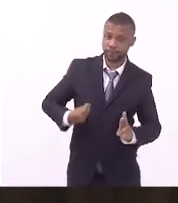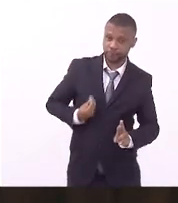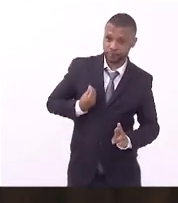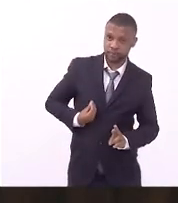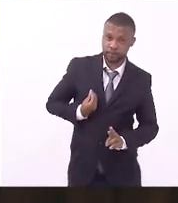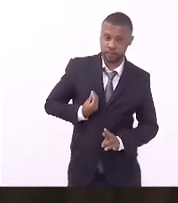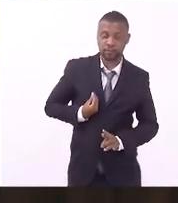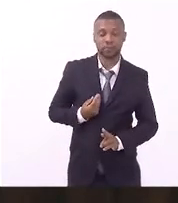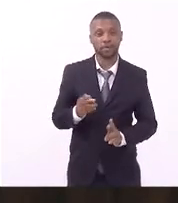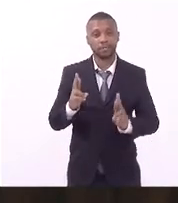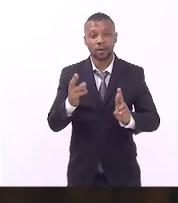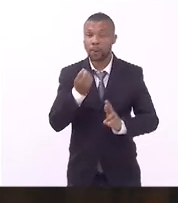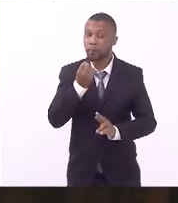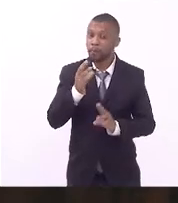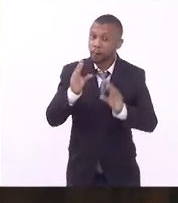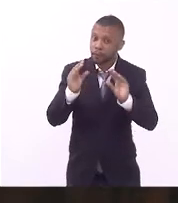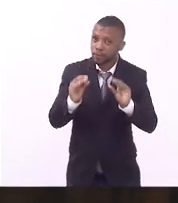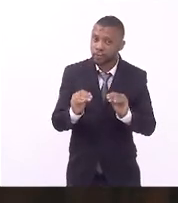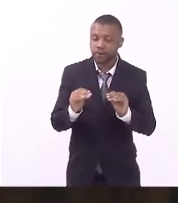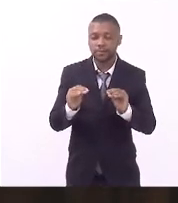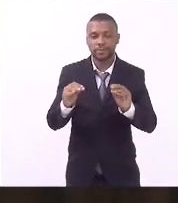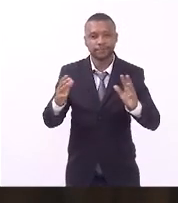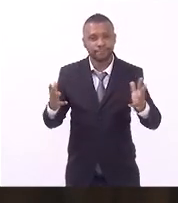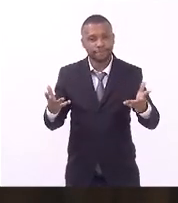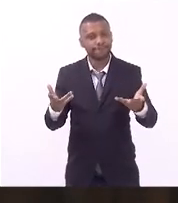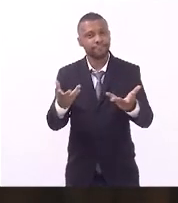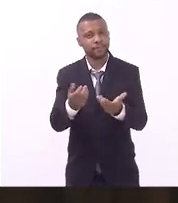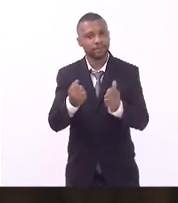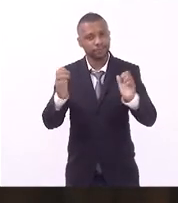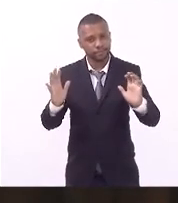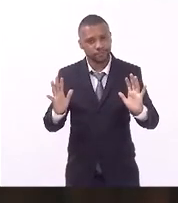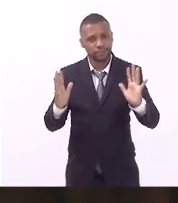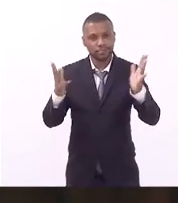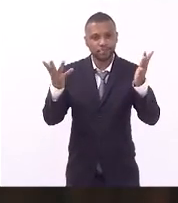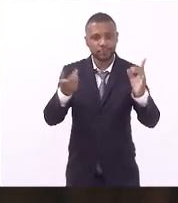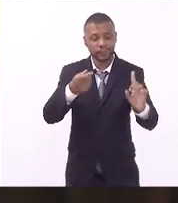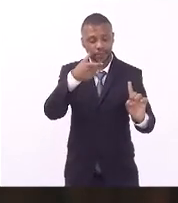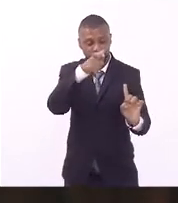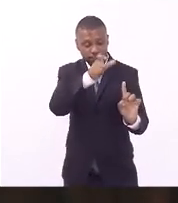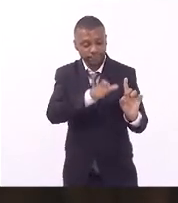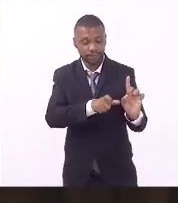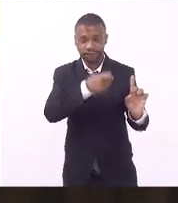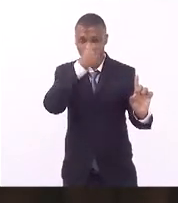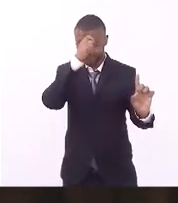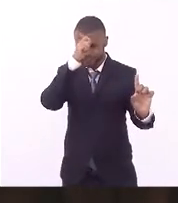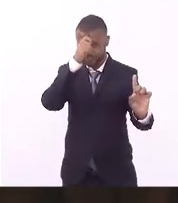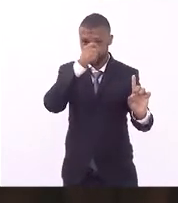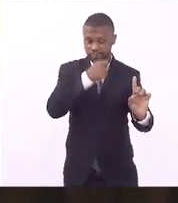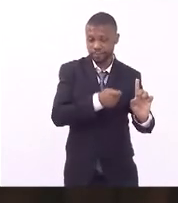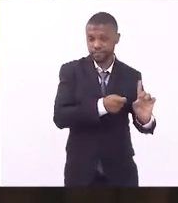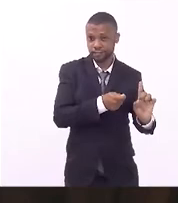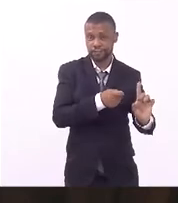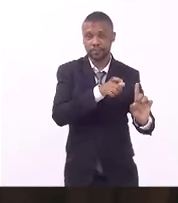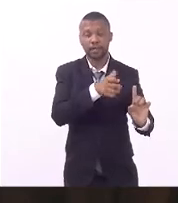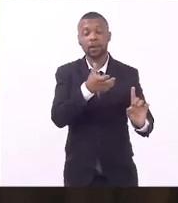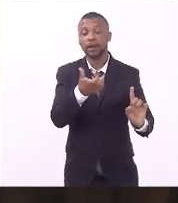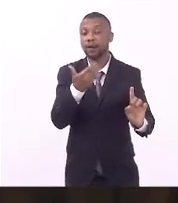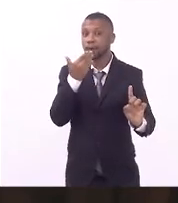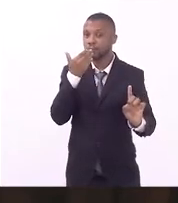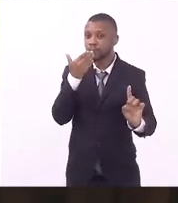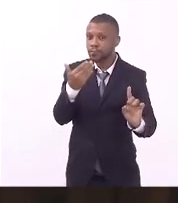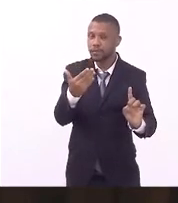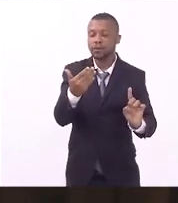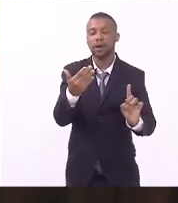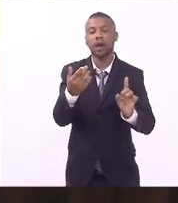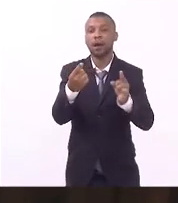boa noite, uma grande celebração dessa figura tão querida. Eu quero solicitar ao